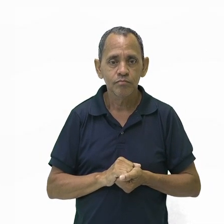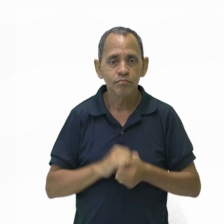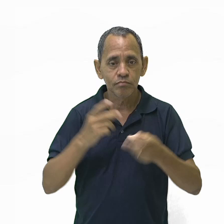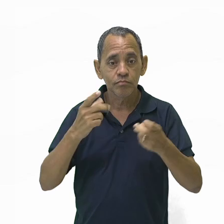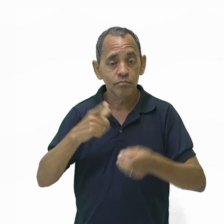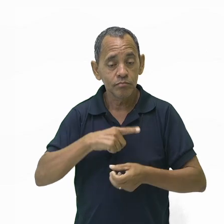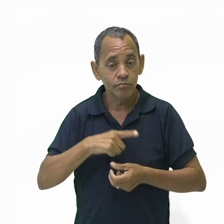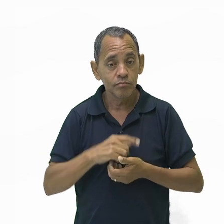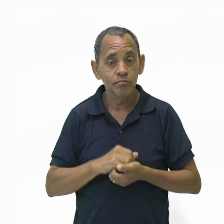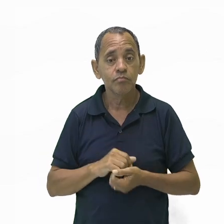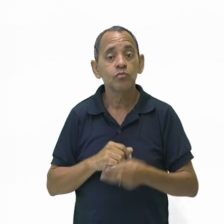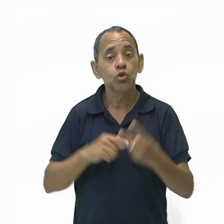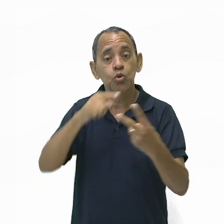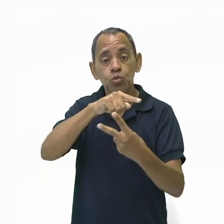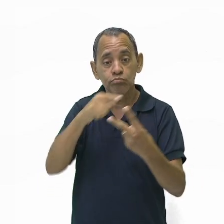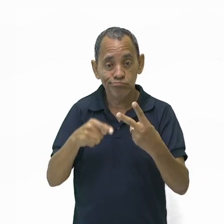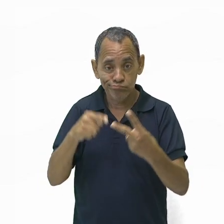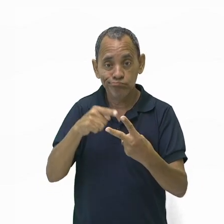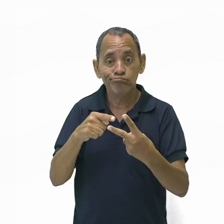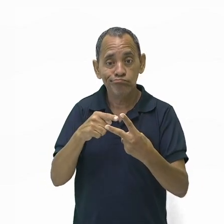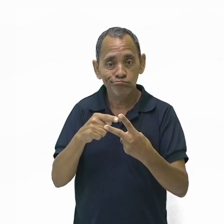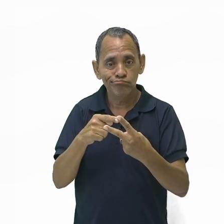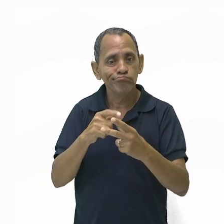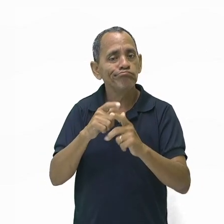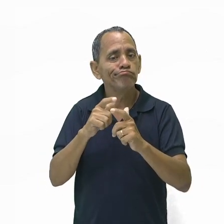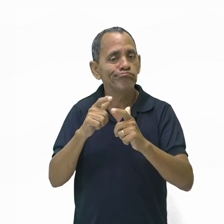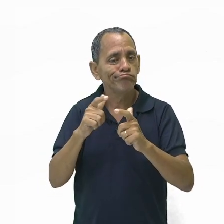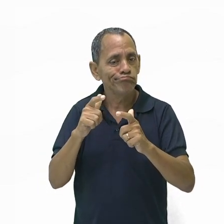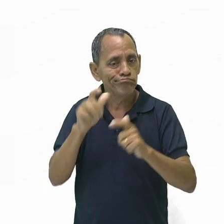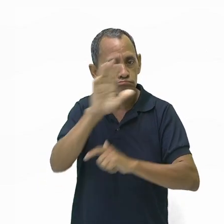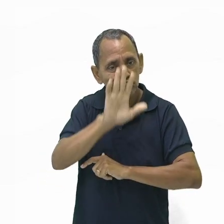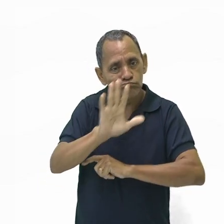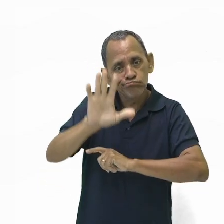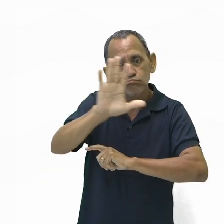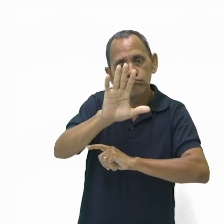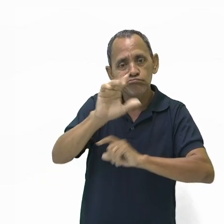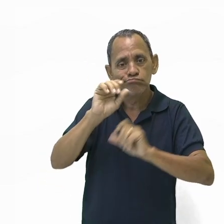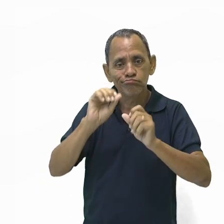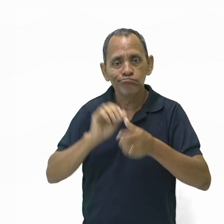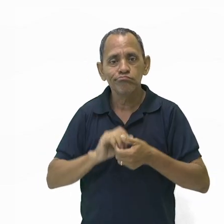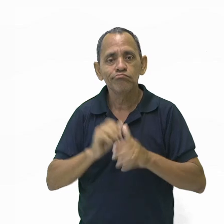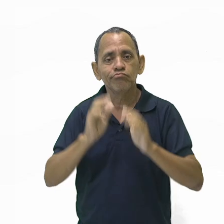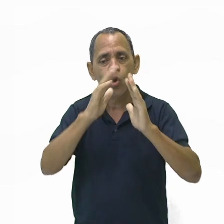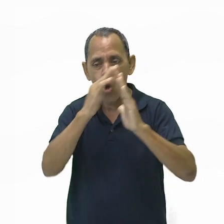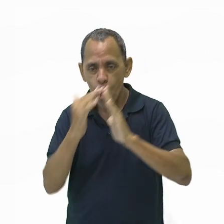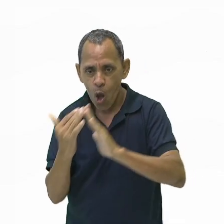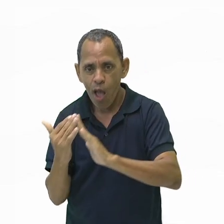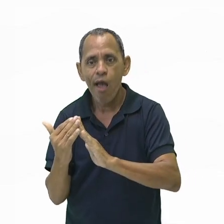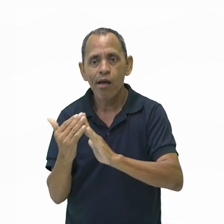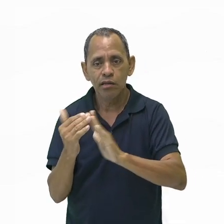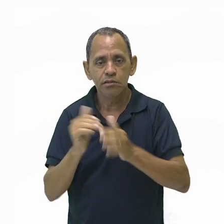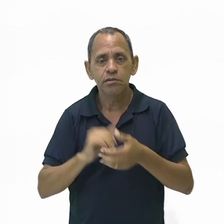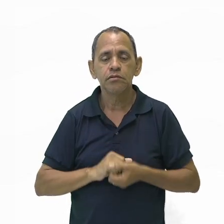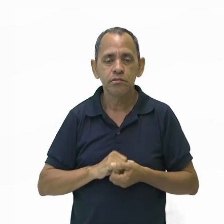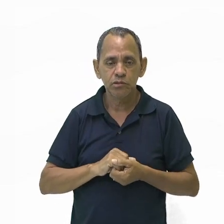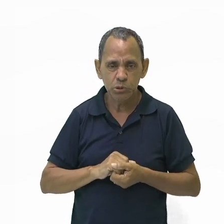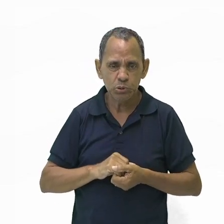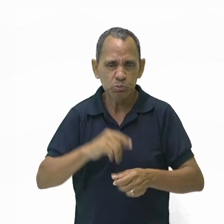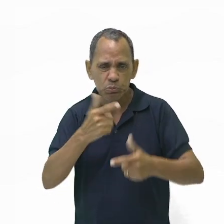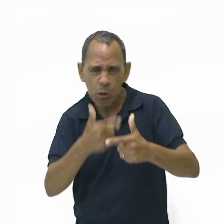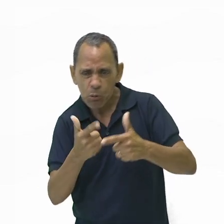Nós temos aí dois grandes cenários, certo? Né? Casas ali embaixo, né? Tudo bagunçado, né?